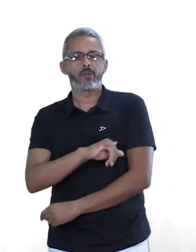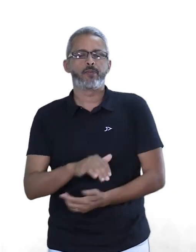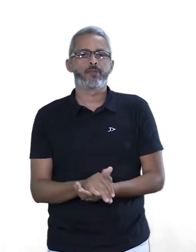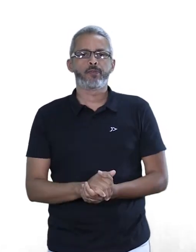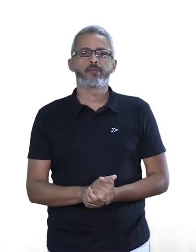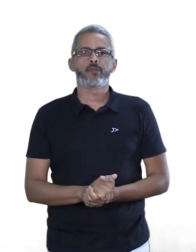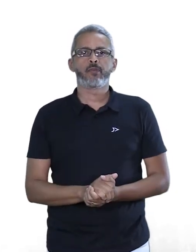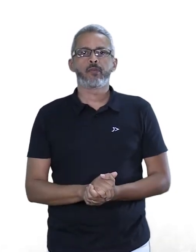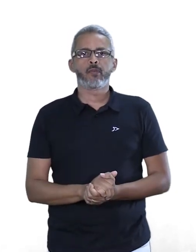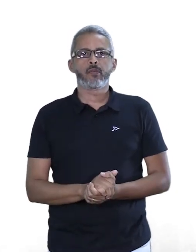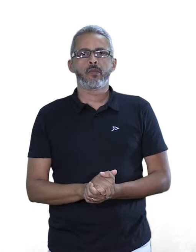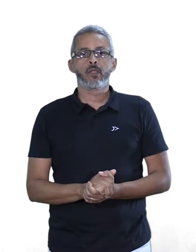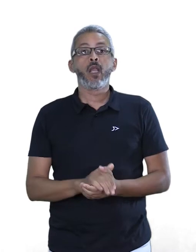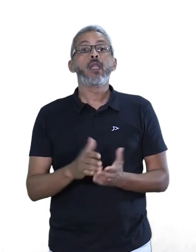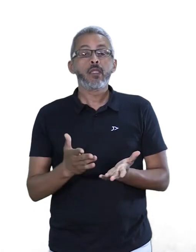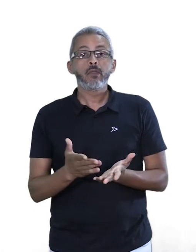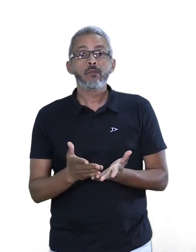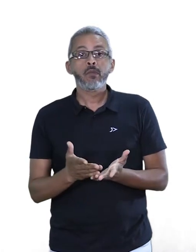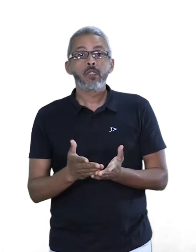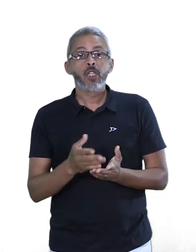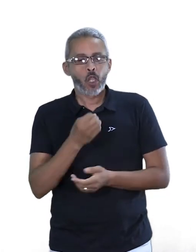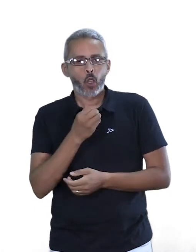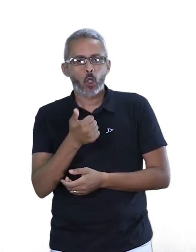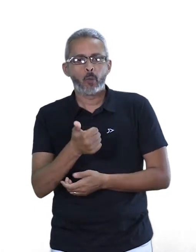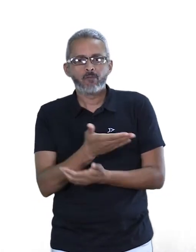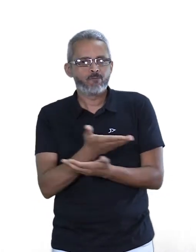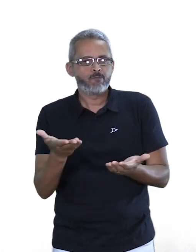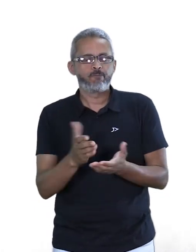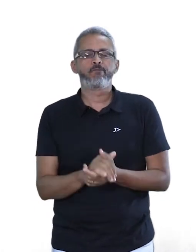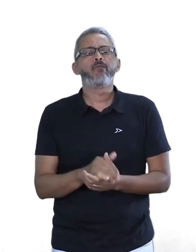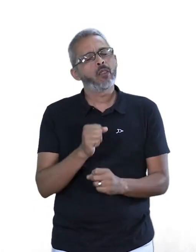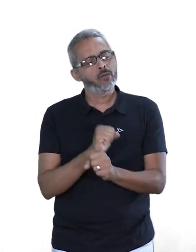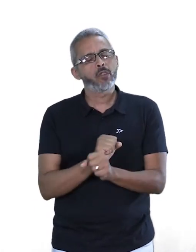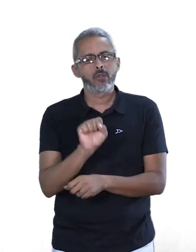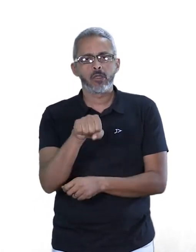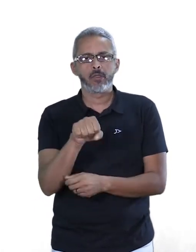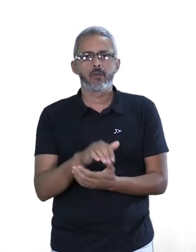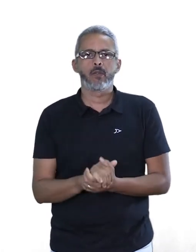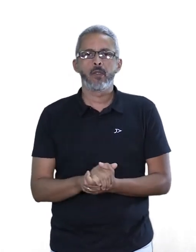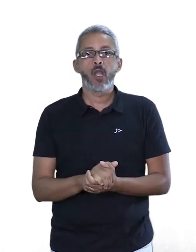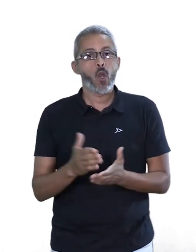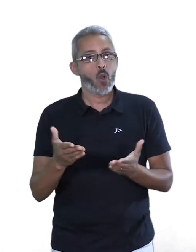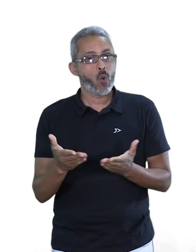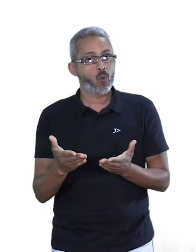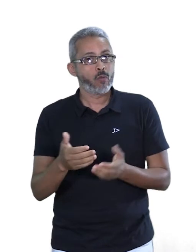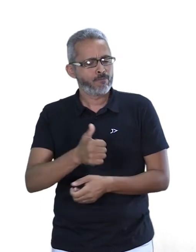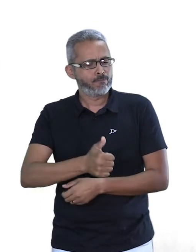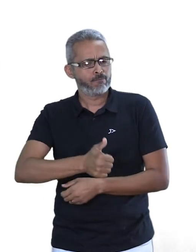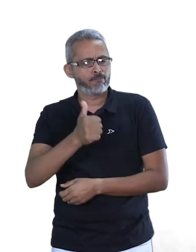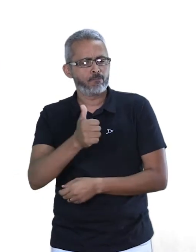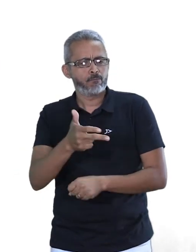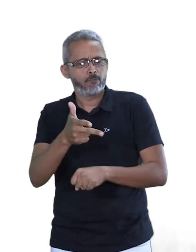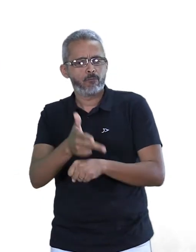Janeiro. E aí, tudo bem com vocês? Espero que sim! Hoje, na nossa